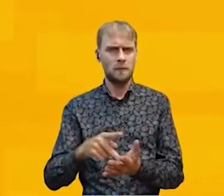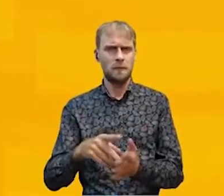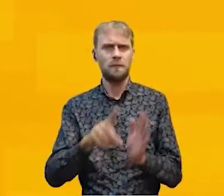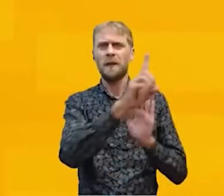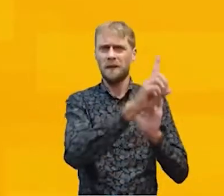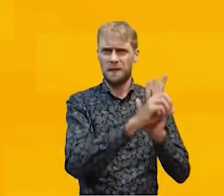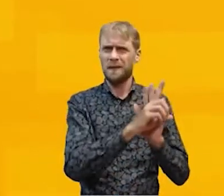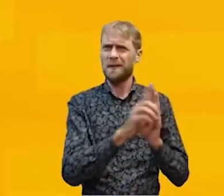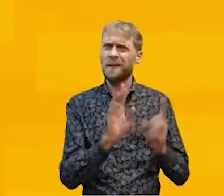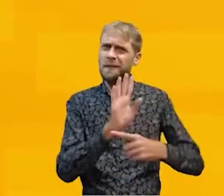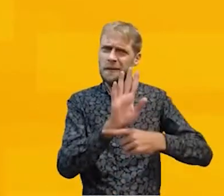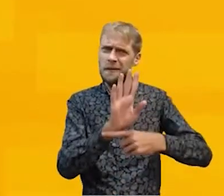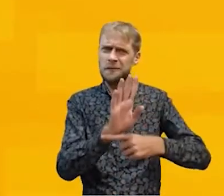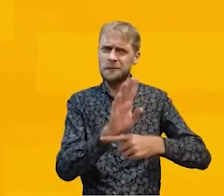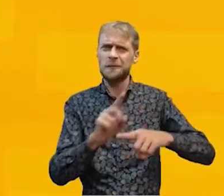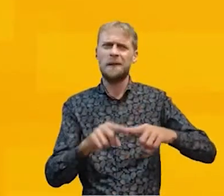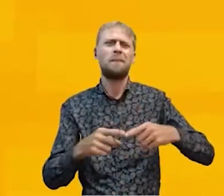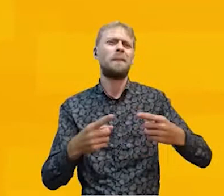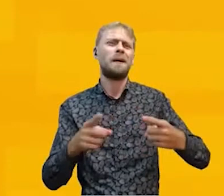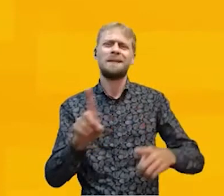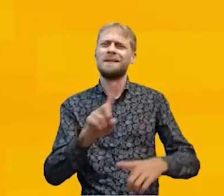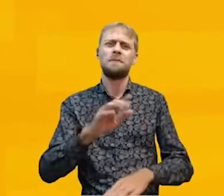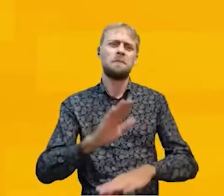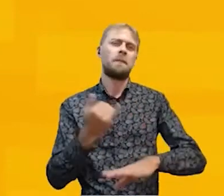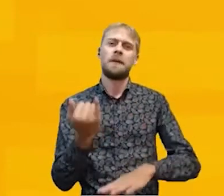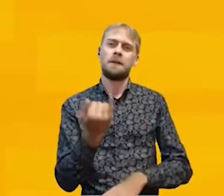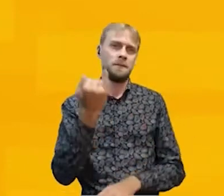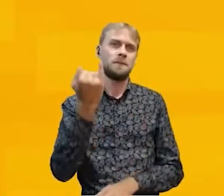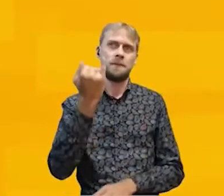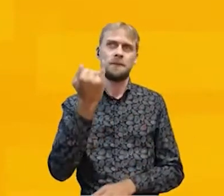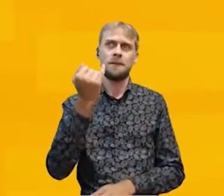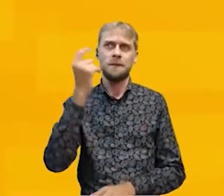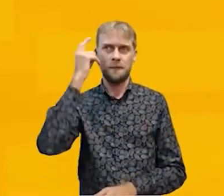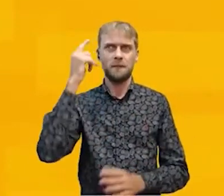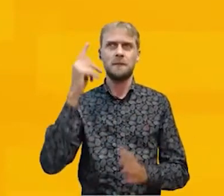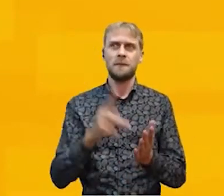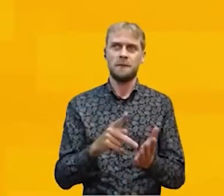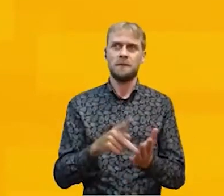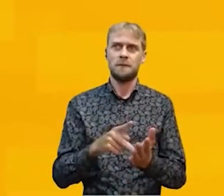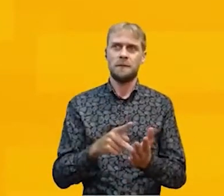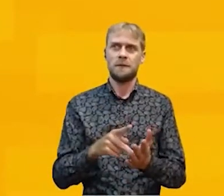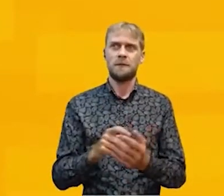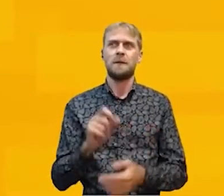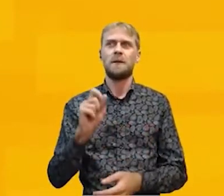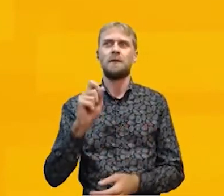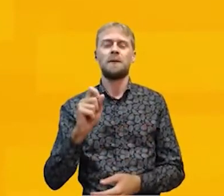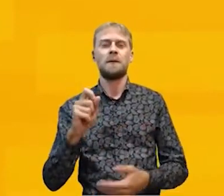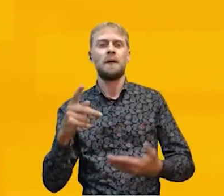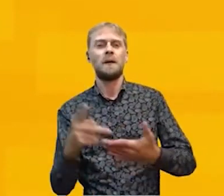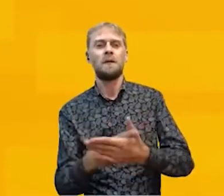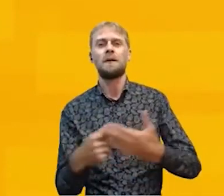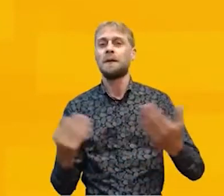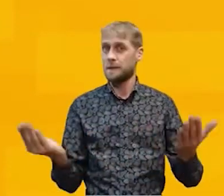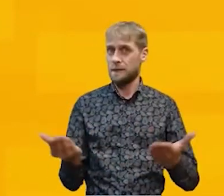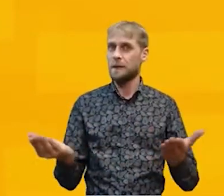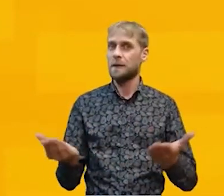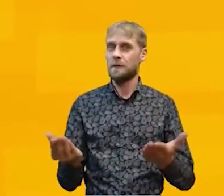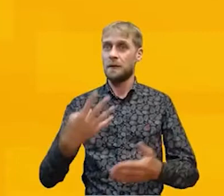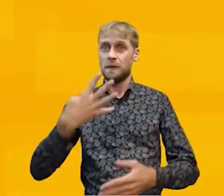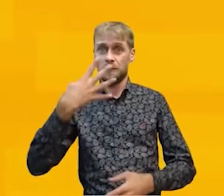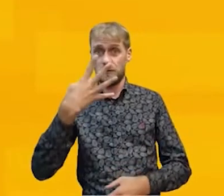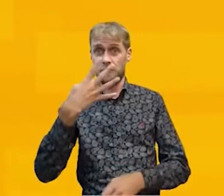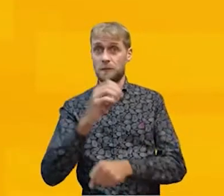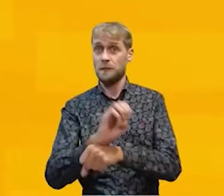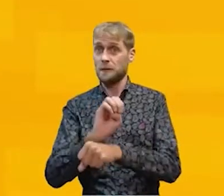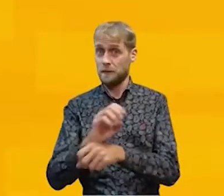mas não é o mais importante. Eu penso assim, o mais importante é isso que está acontecendo agora, inclusive. Os quatro estados